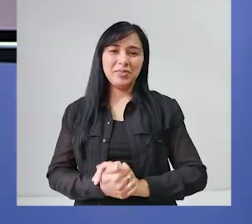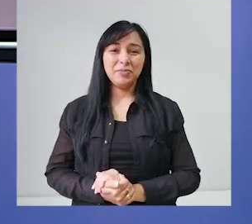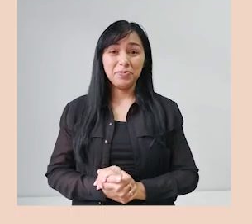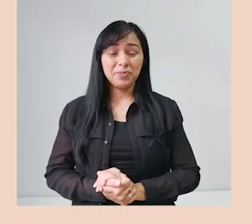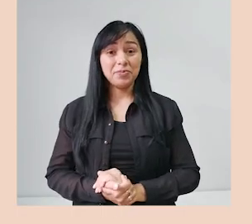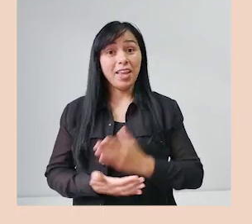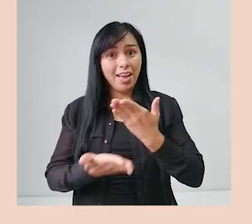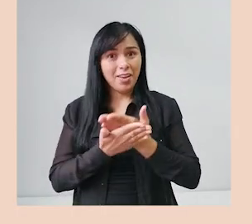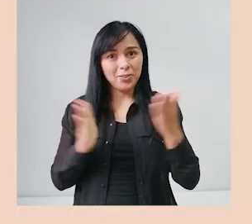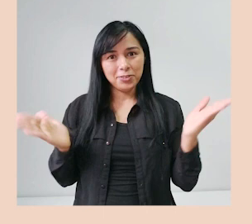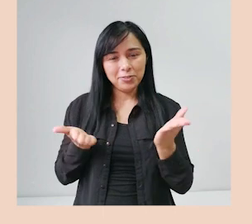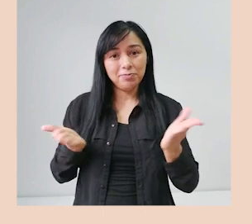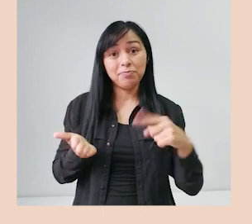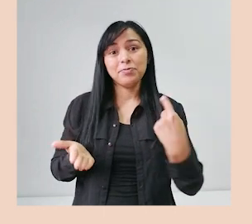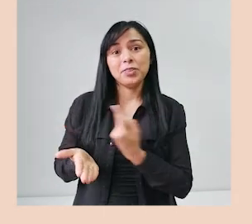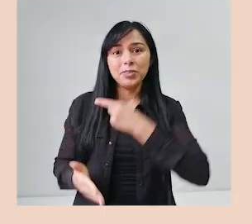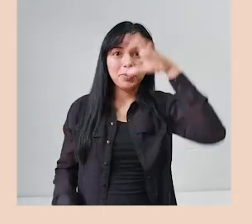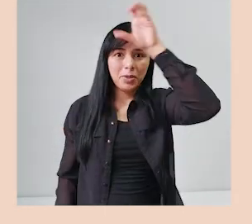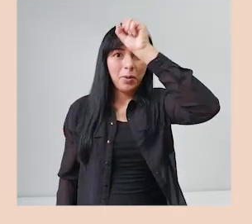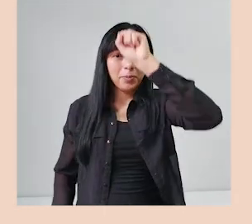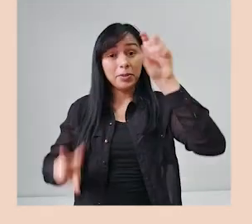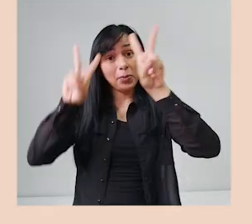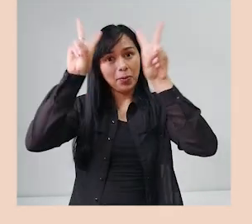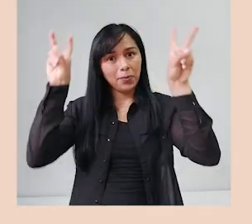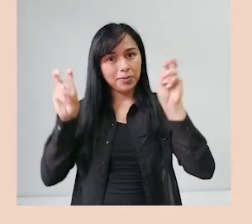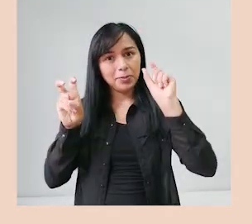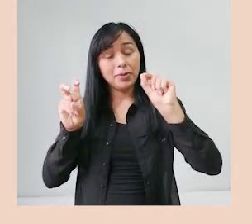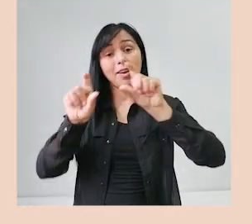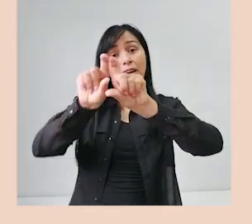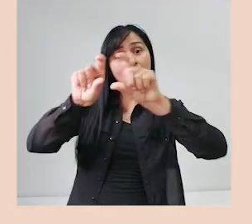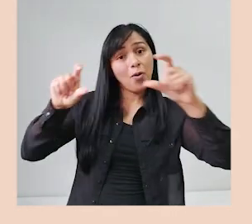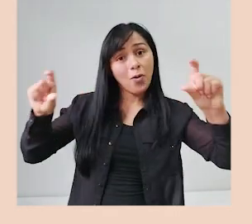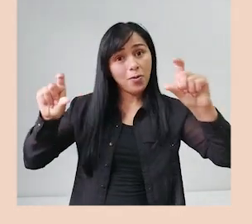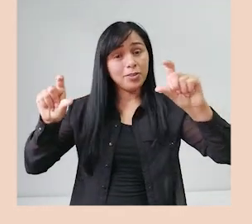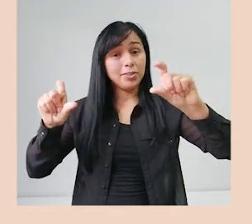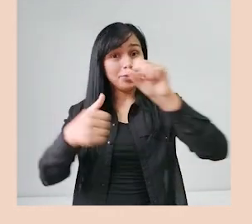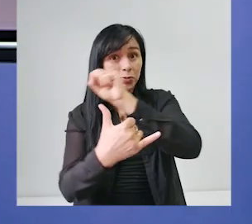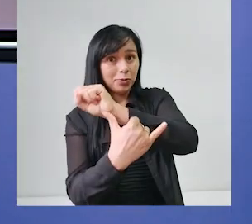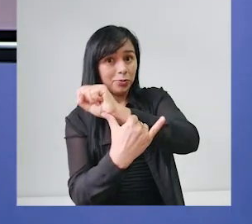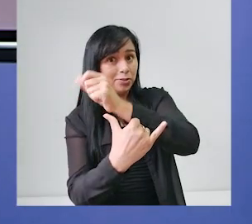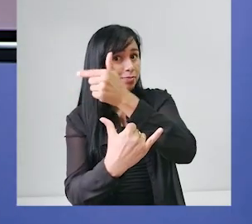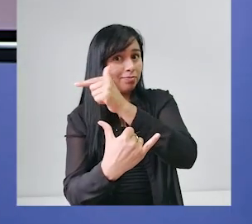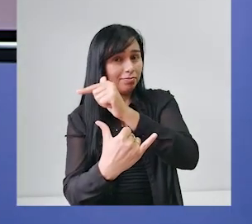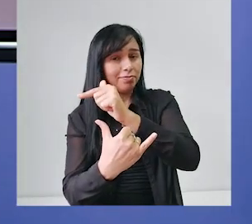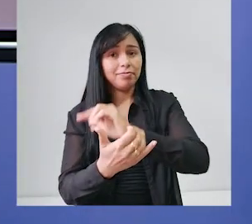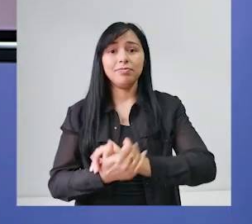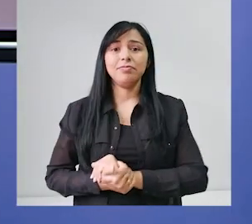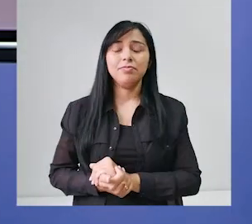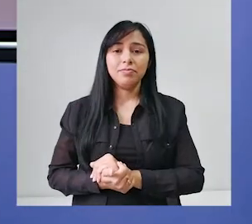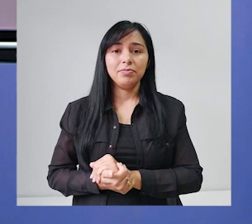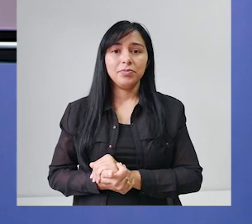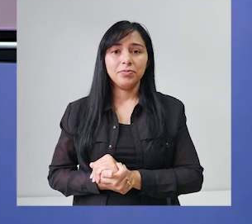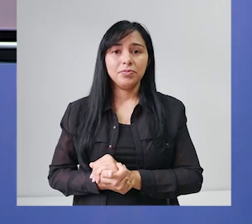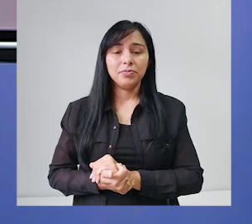TV do Caíque na nossa aula de hoje vamos aprender sobre as orações sem sujeito